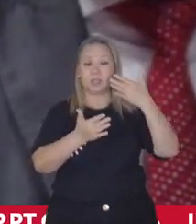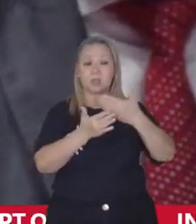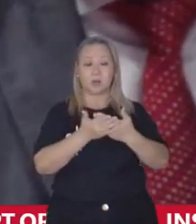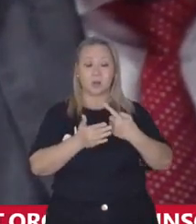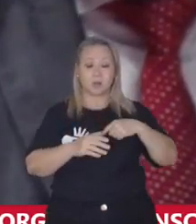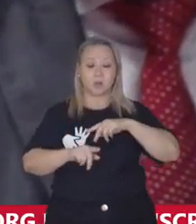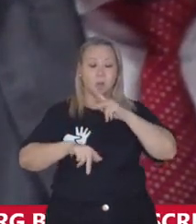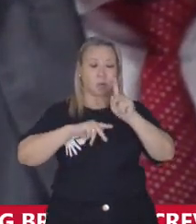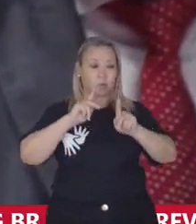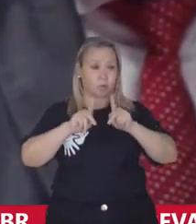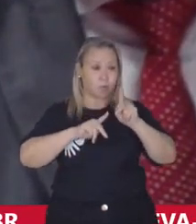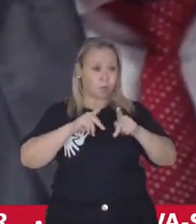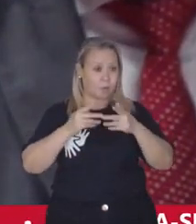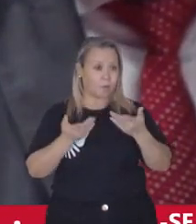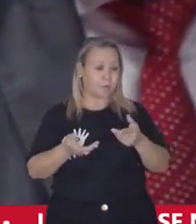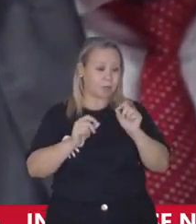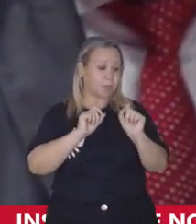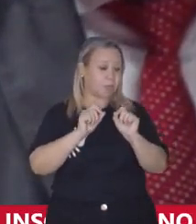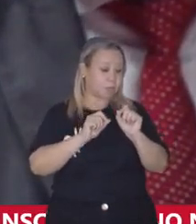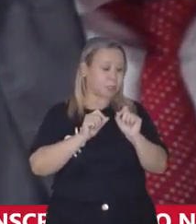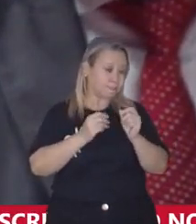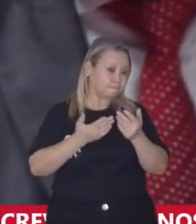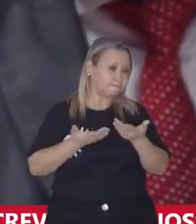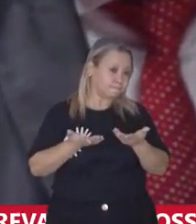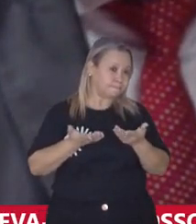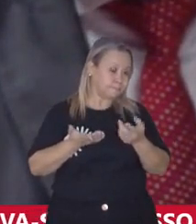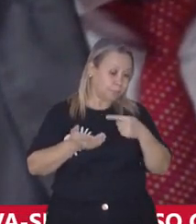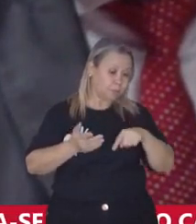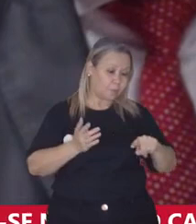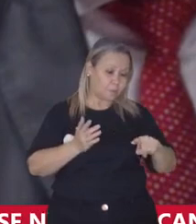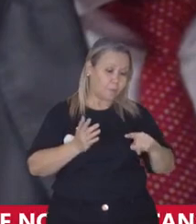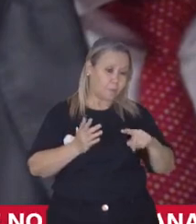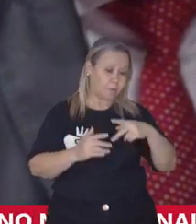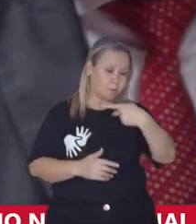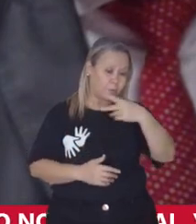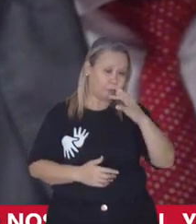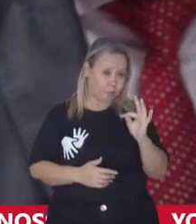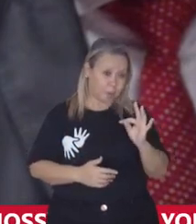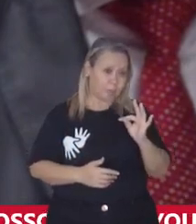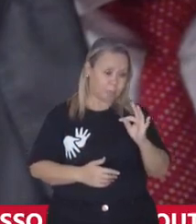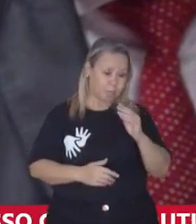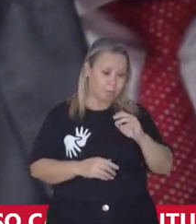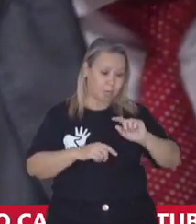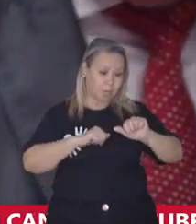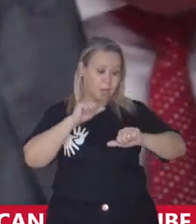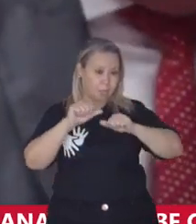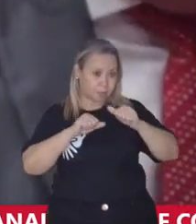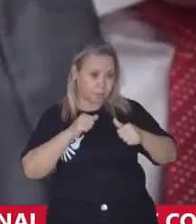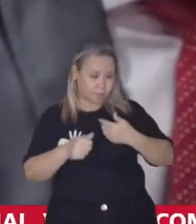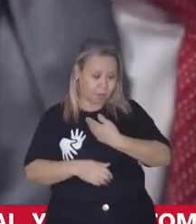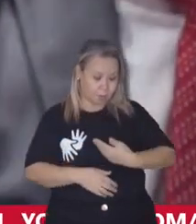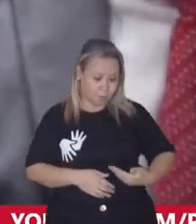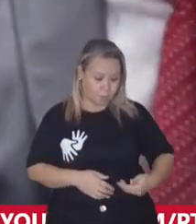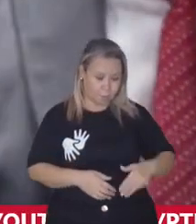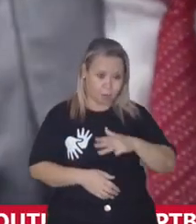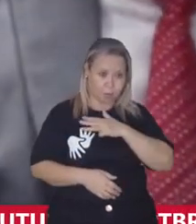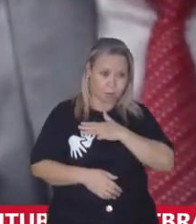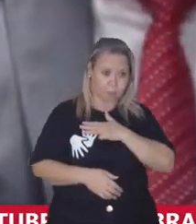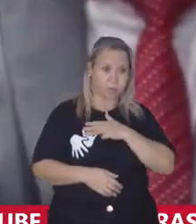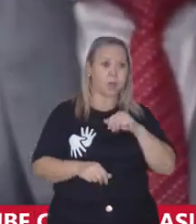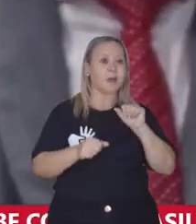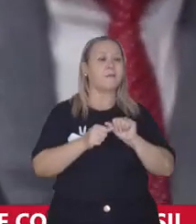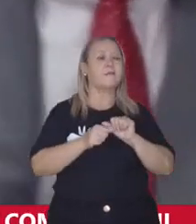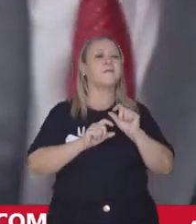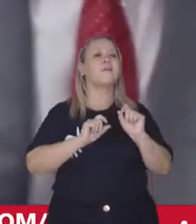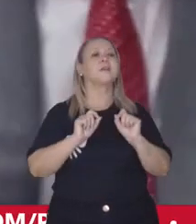povo de que foi o Partido dos Trabalhadores, através do governo Lula, que fez com